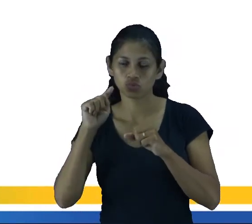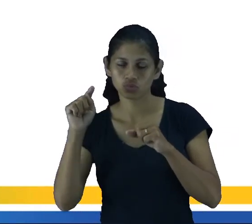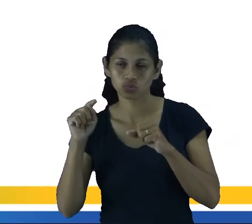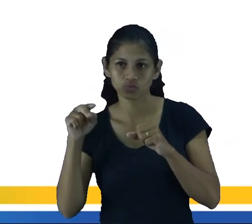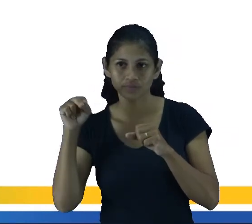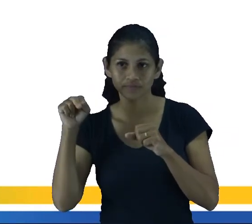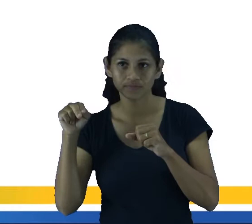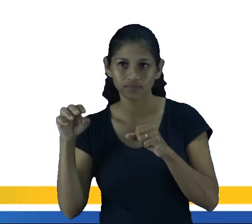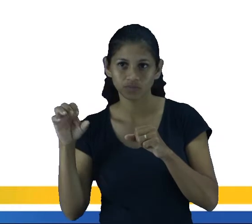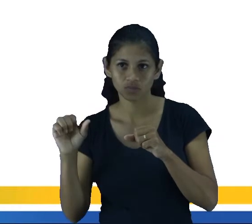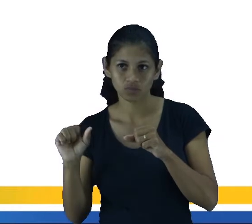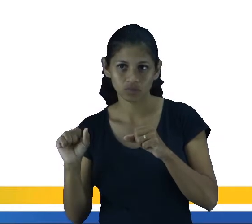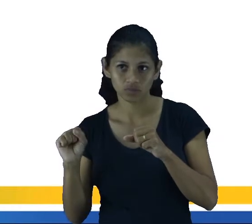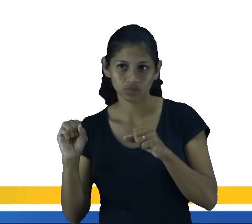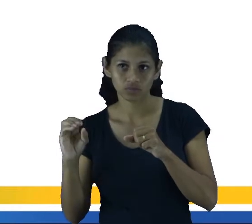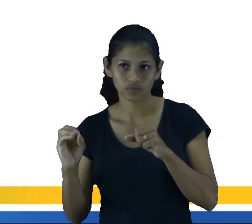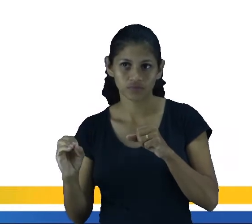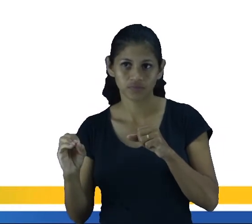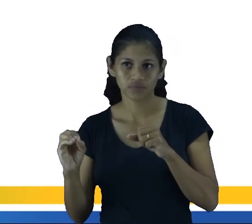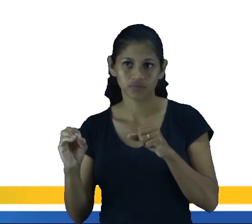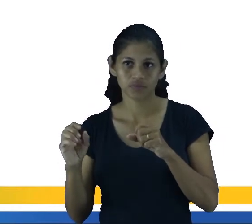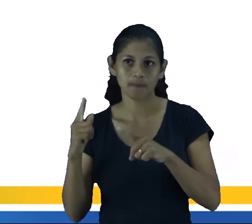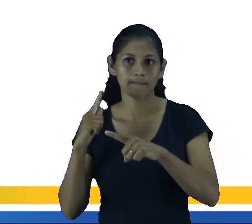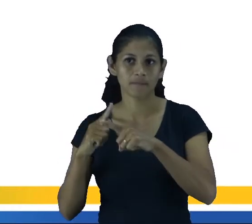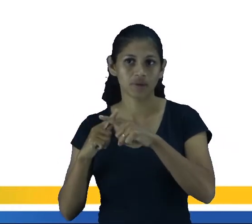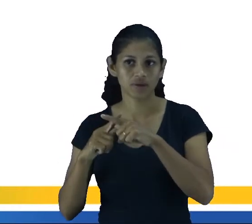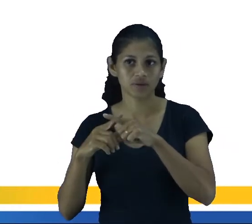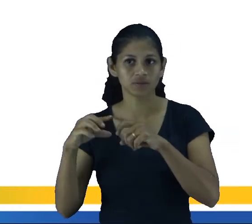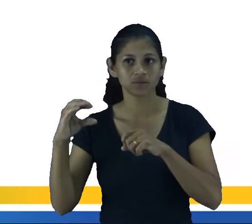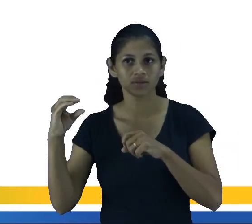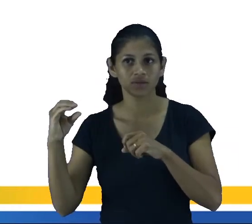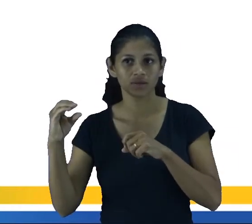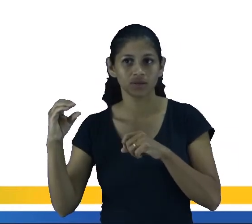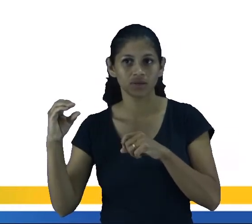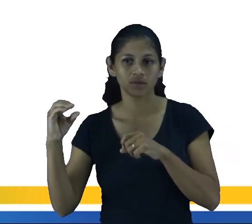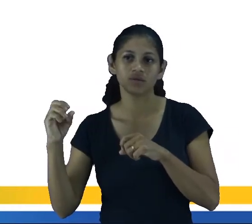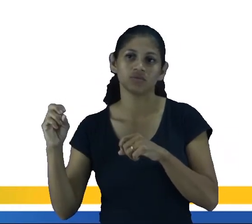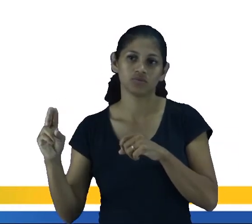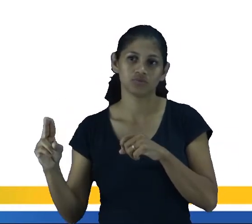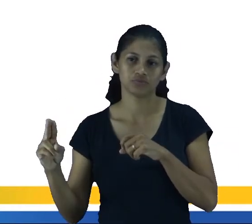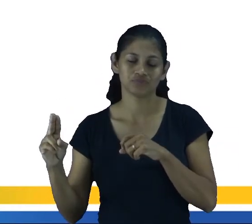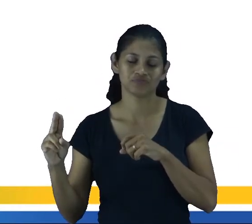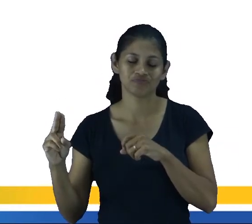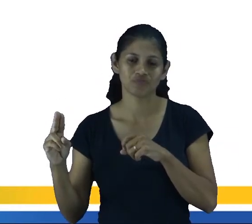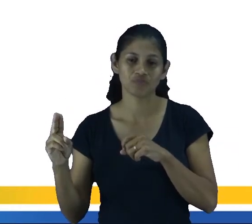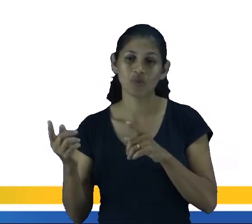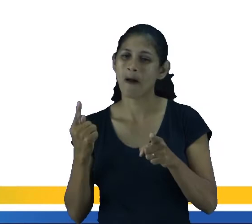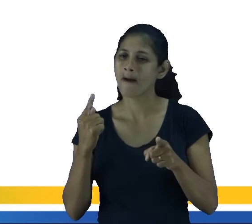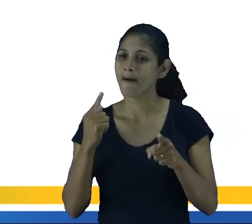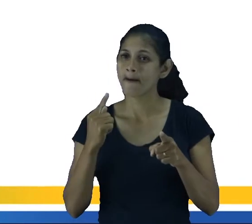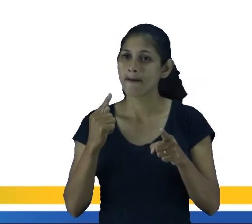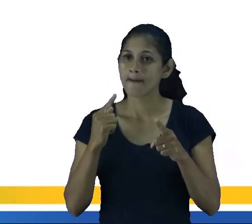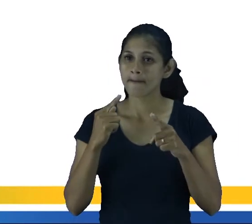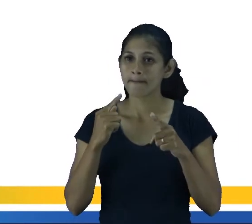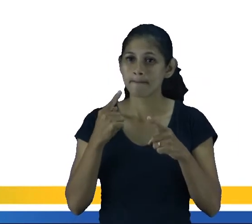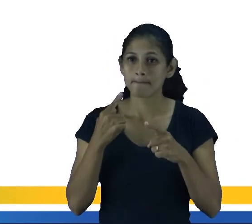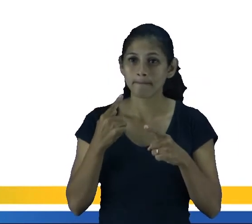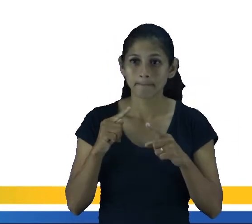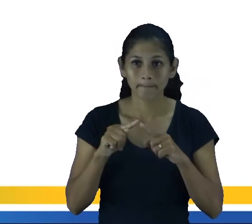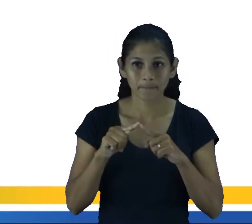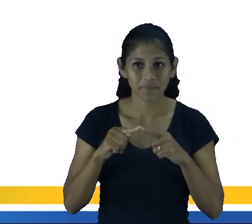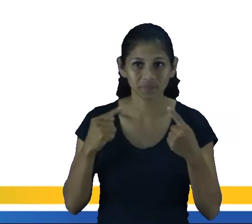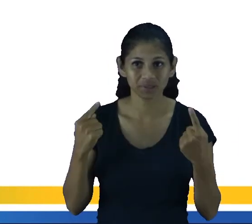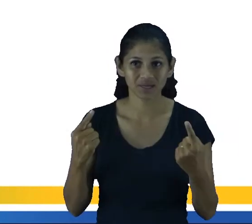essa reação, ela vai ocorrer, tá, gente? Só que o oposto não ocorre, né? Então, se a gente tiver aqui o